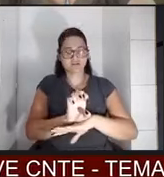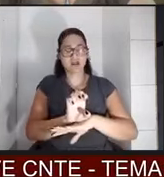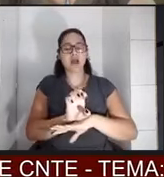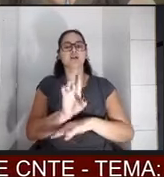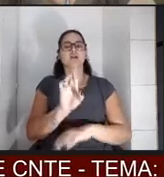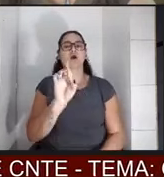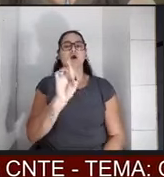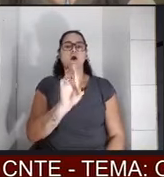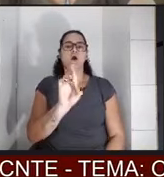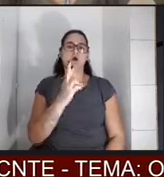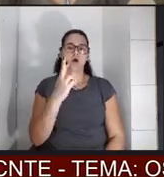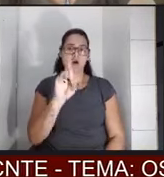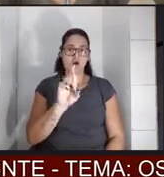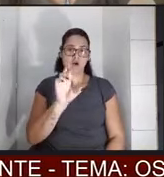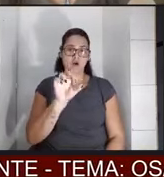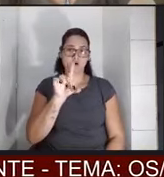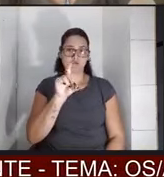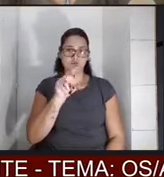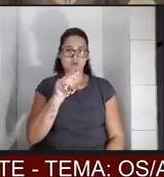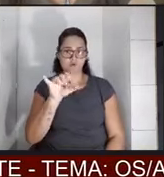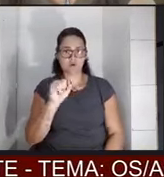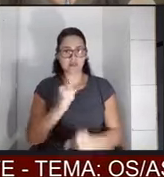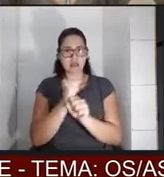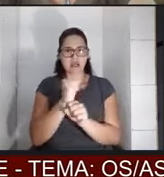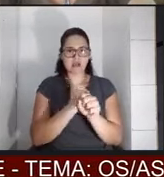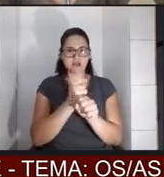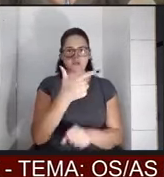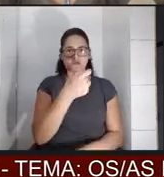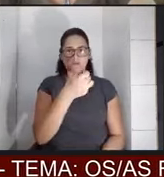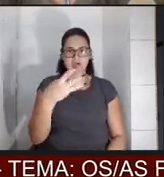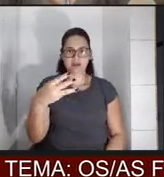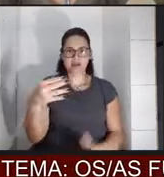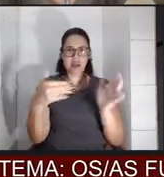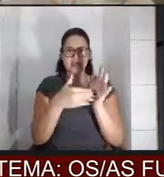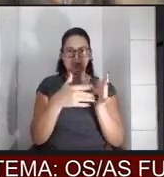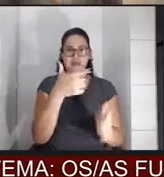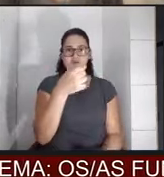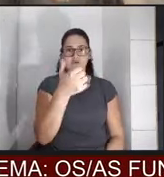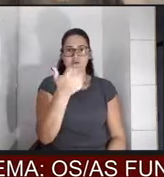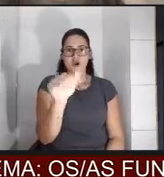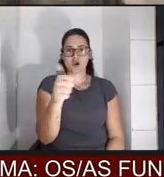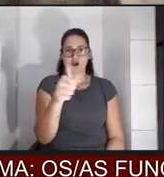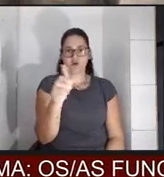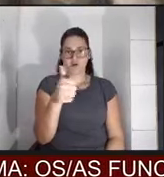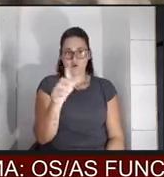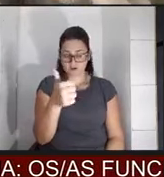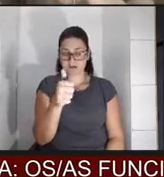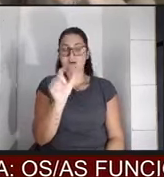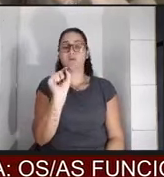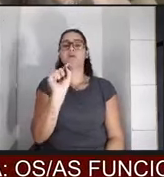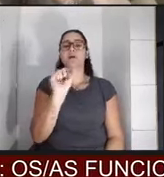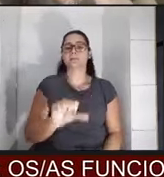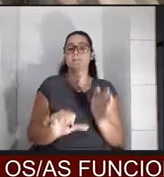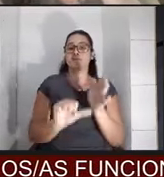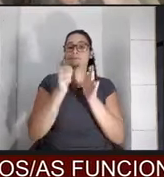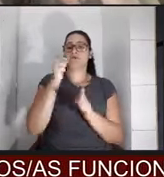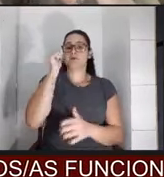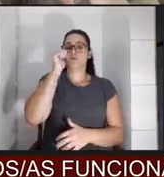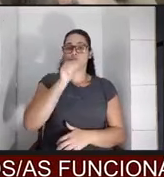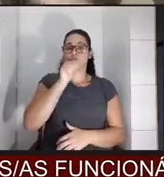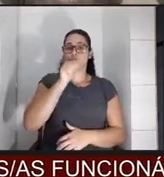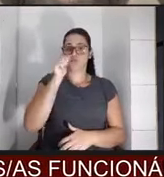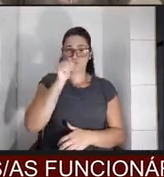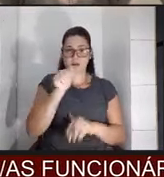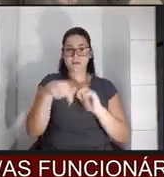no período de 2003 a 2011. Sendo a primeira mulher de Rondônia e